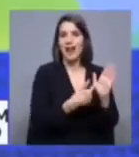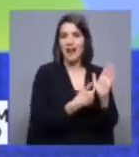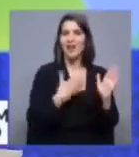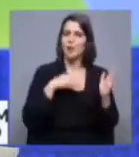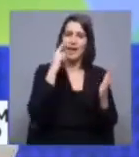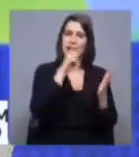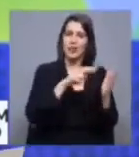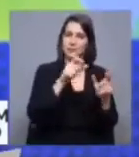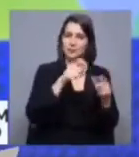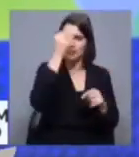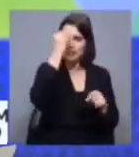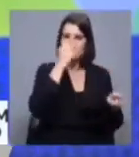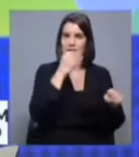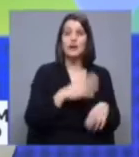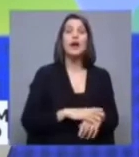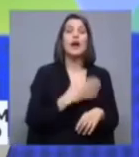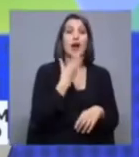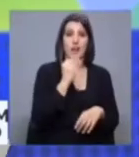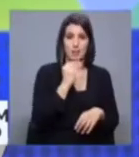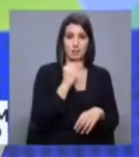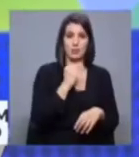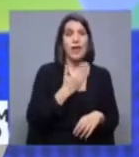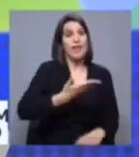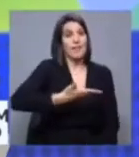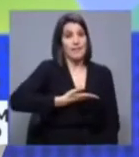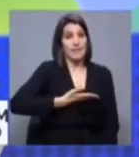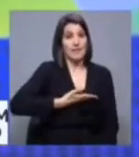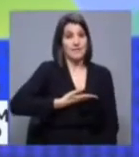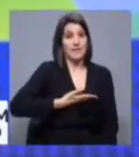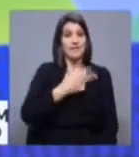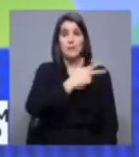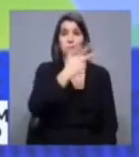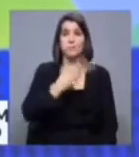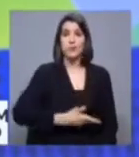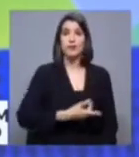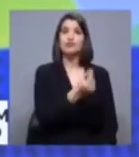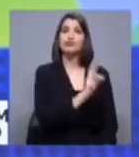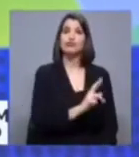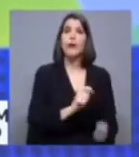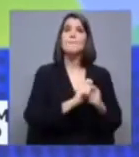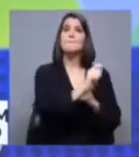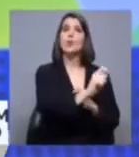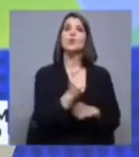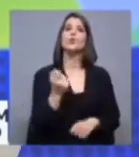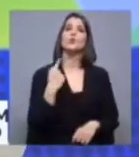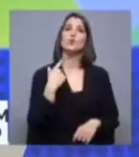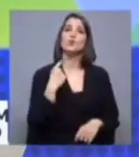quero ler para as pessoas saberem, o aluno fica devedor da totalidade do valor que pagou com o seu